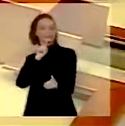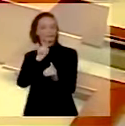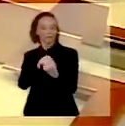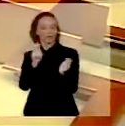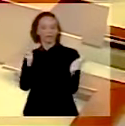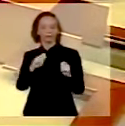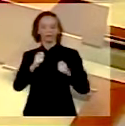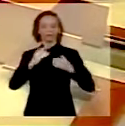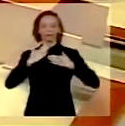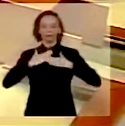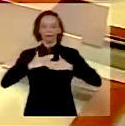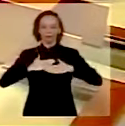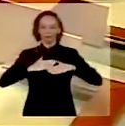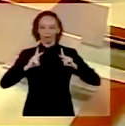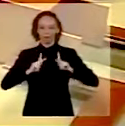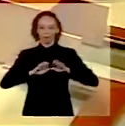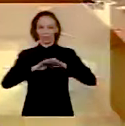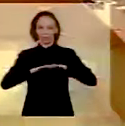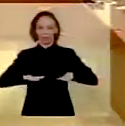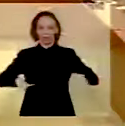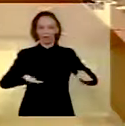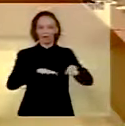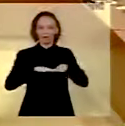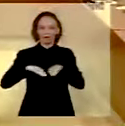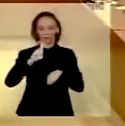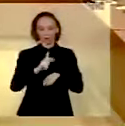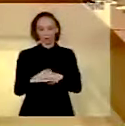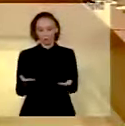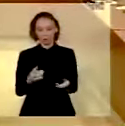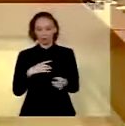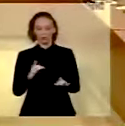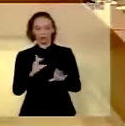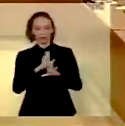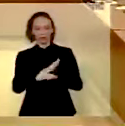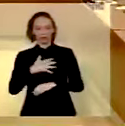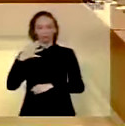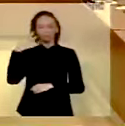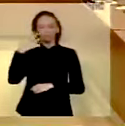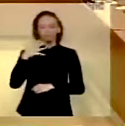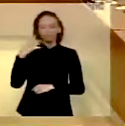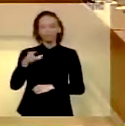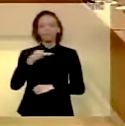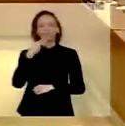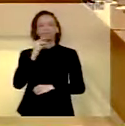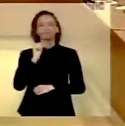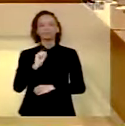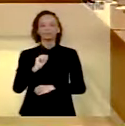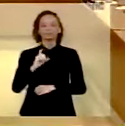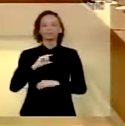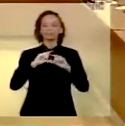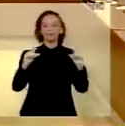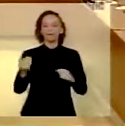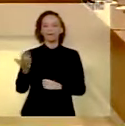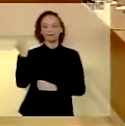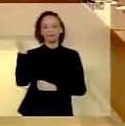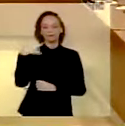tranquilas. Encerro esta manifestação relembrando algumas das palavras proferidas por Ulisses